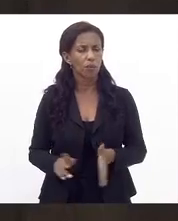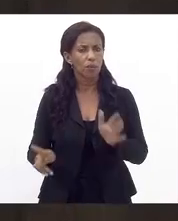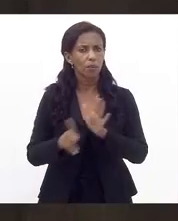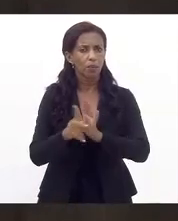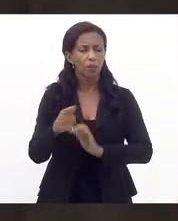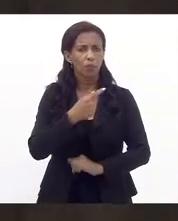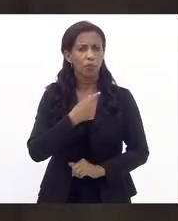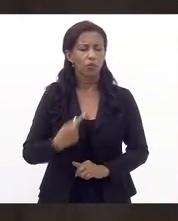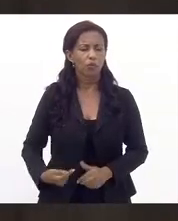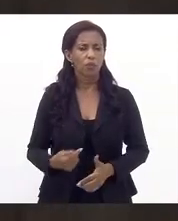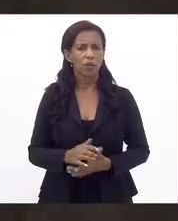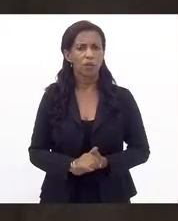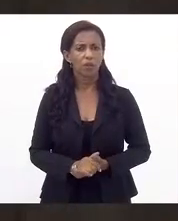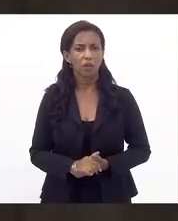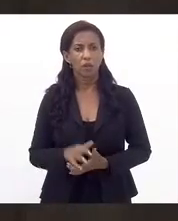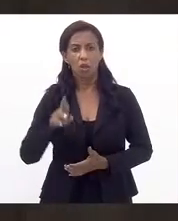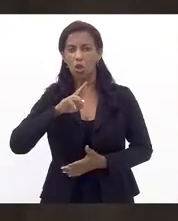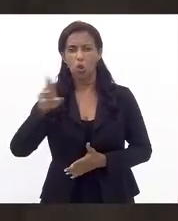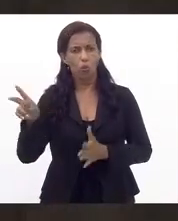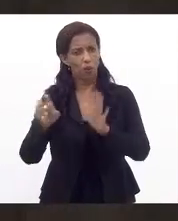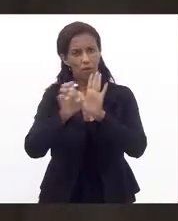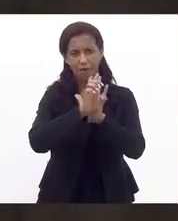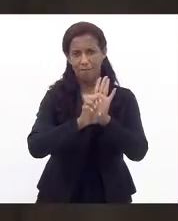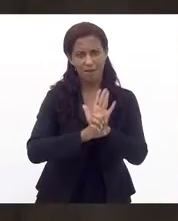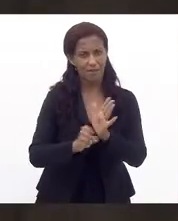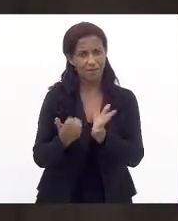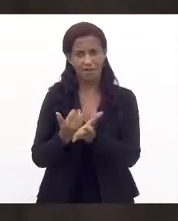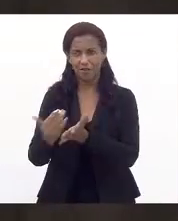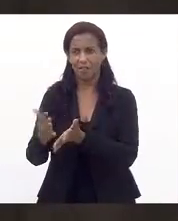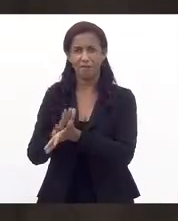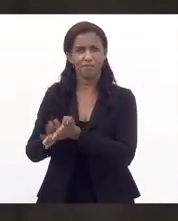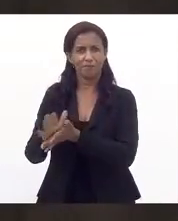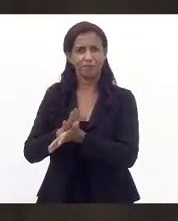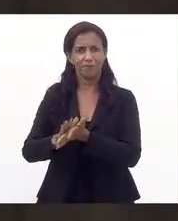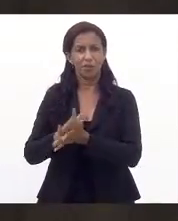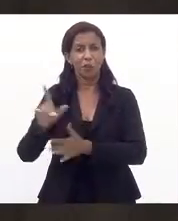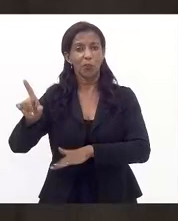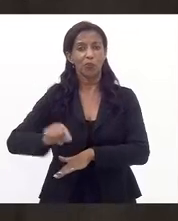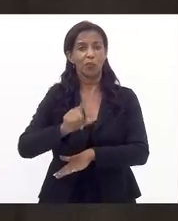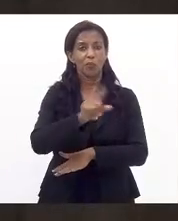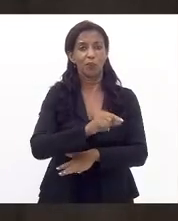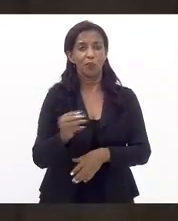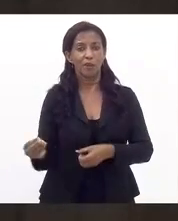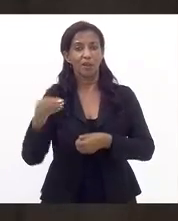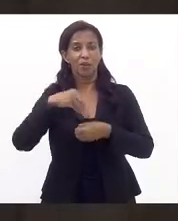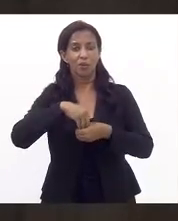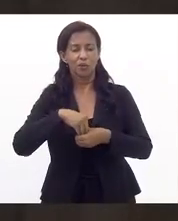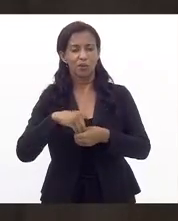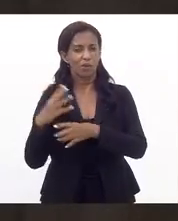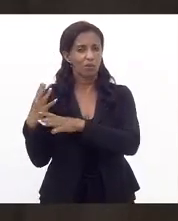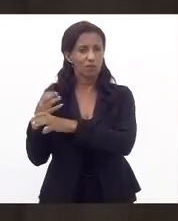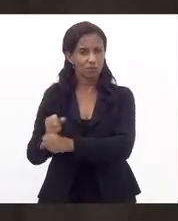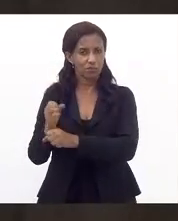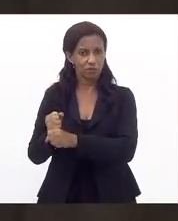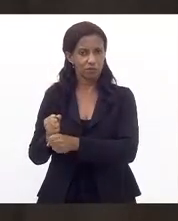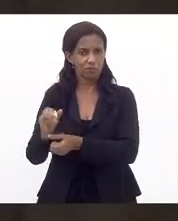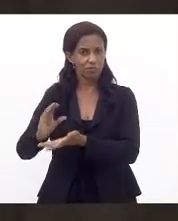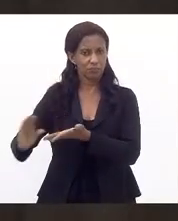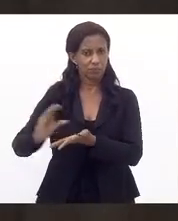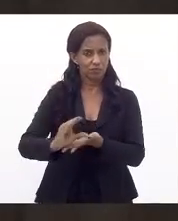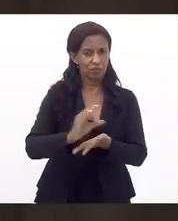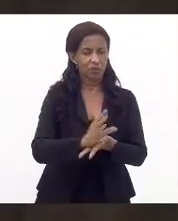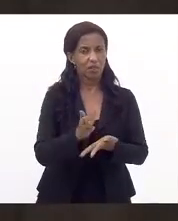pelo próprio governo não é a emenda não é introdução nada poderão optar pela inclusão na base de cálculo da contribuição